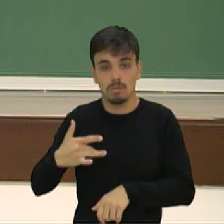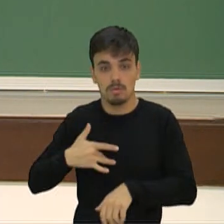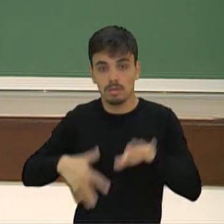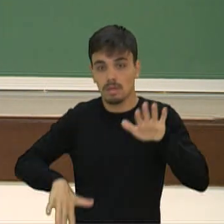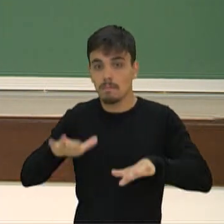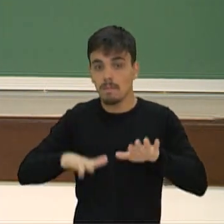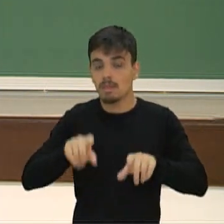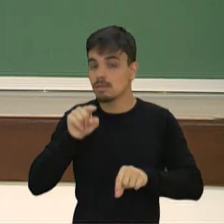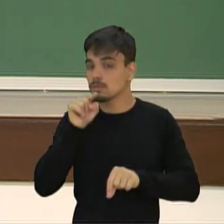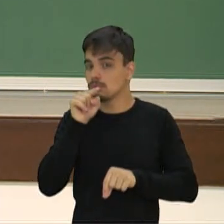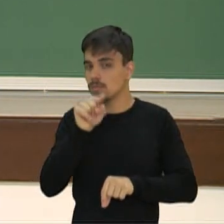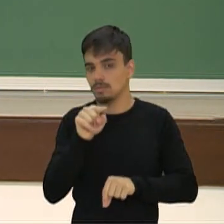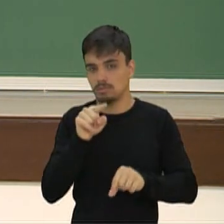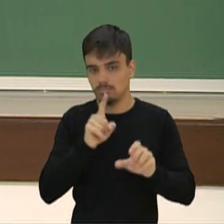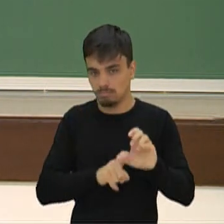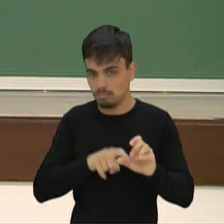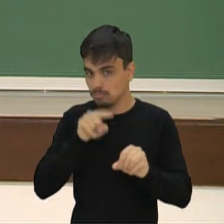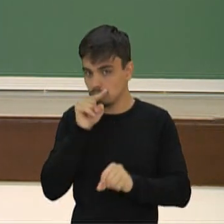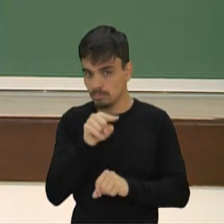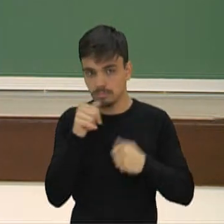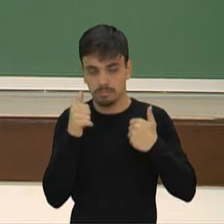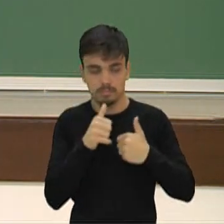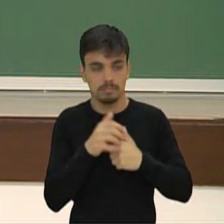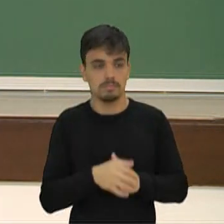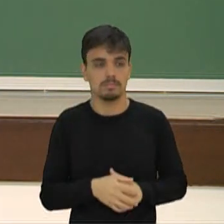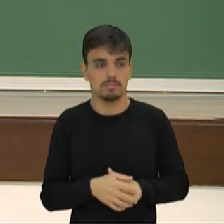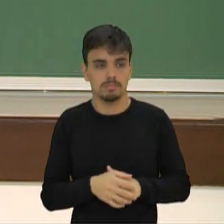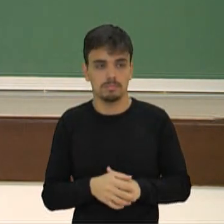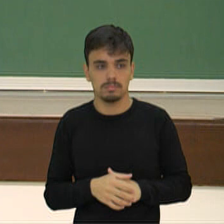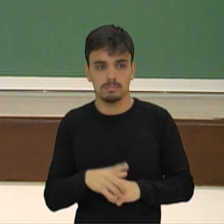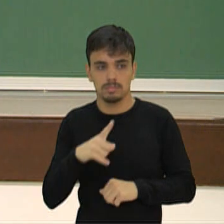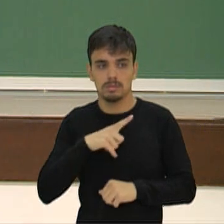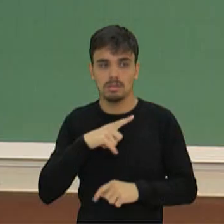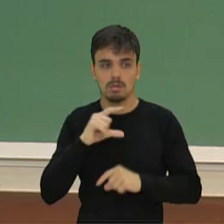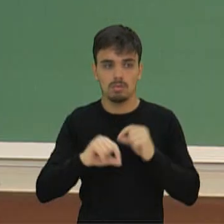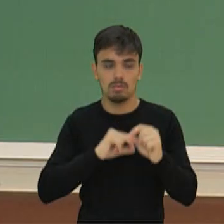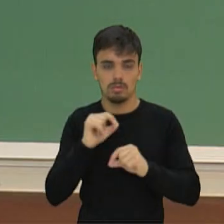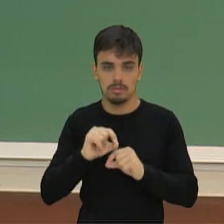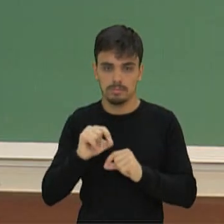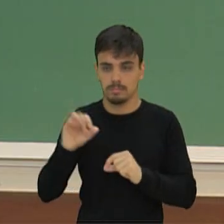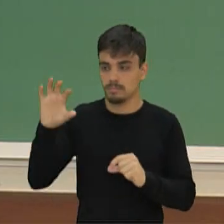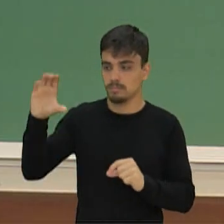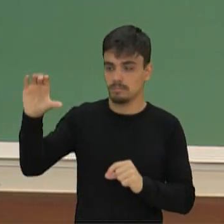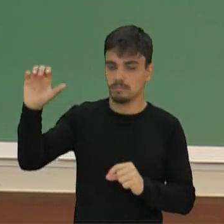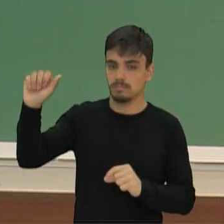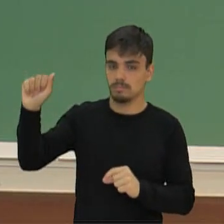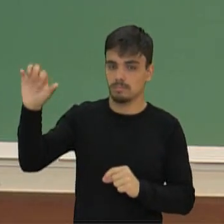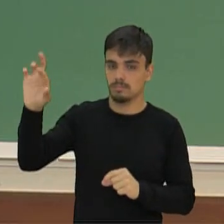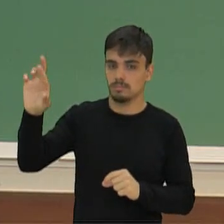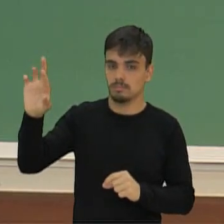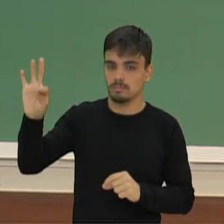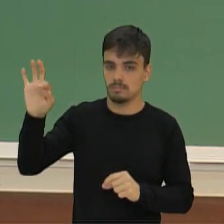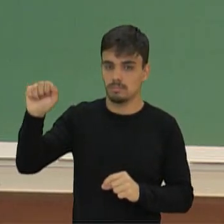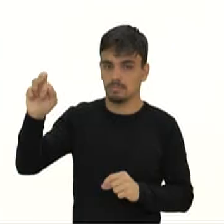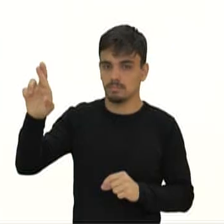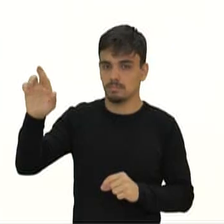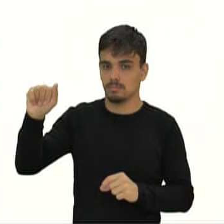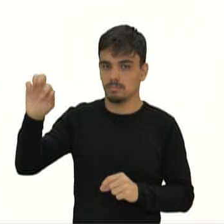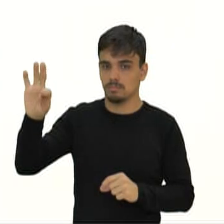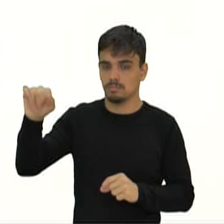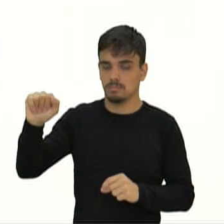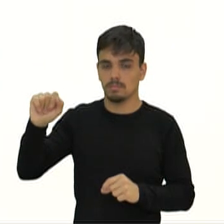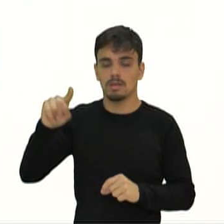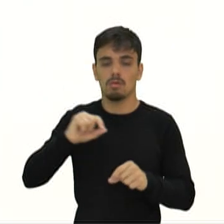exclusivamente de você, ok? Me acompanhe na tela novamente. O que temos aqui? A ideia da catarata. Vamos lá. É uma